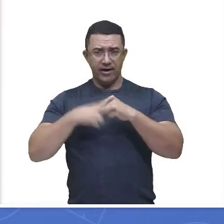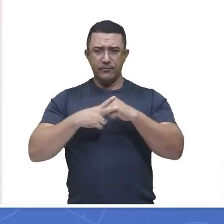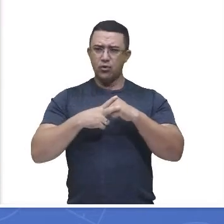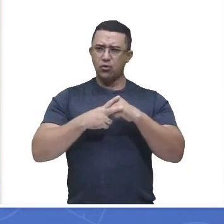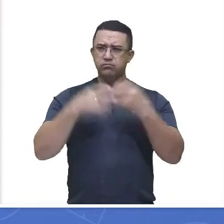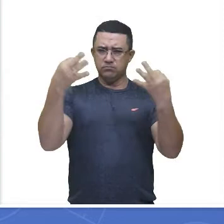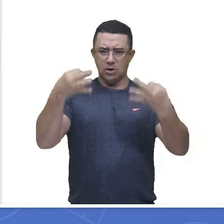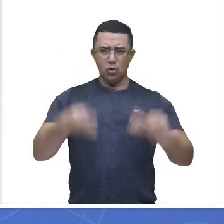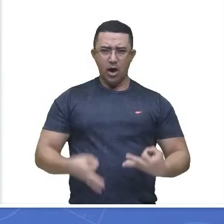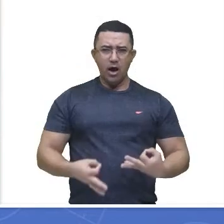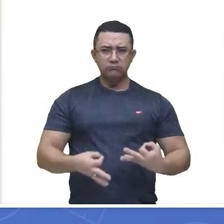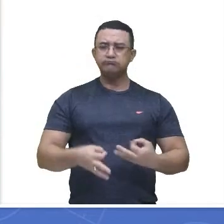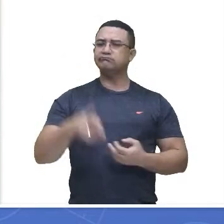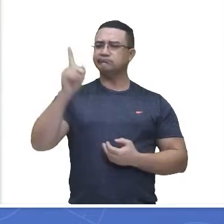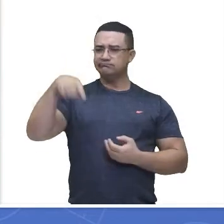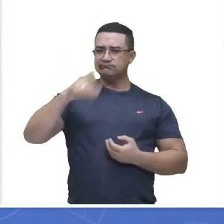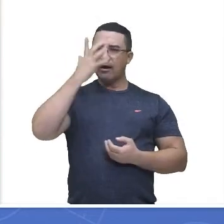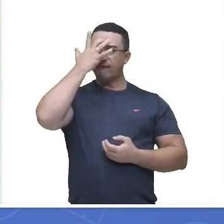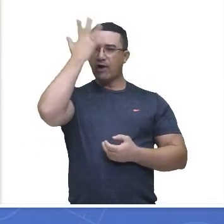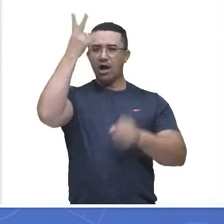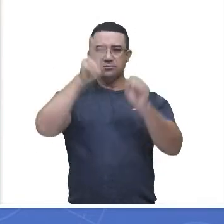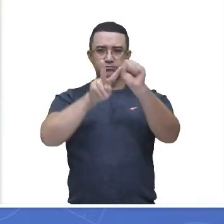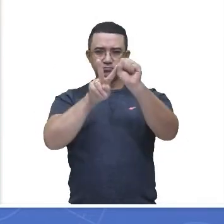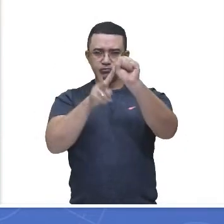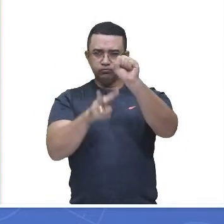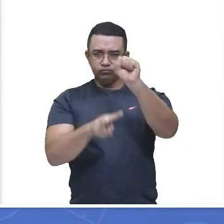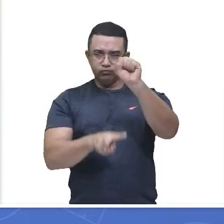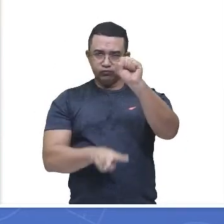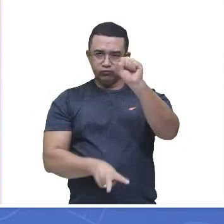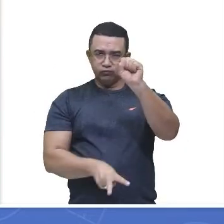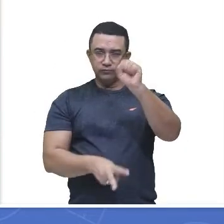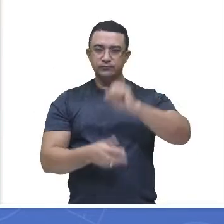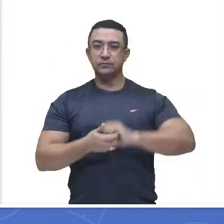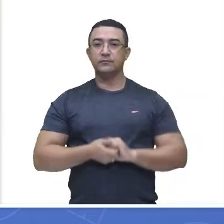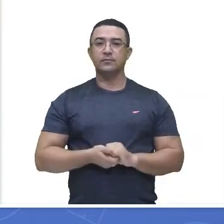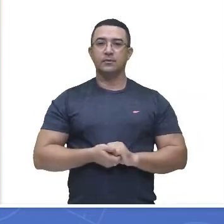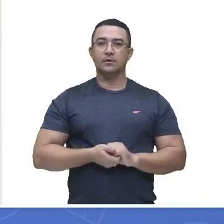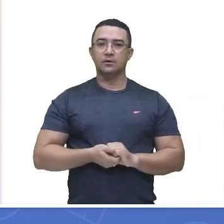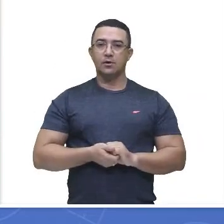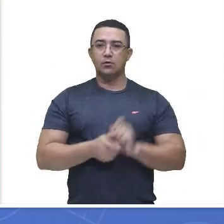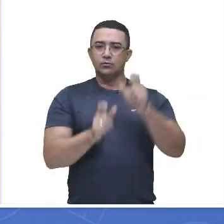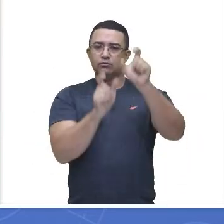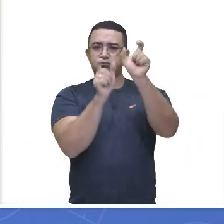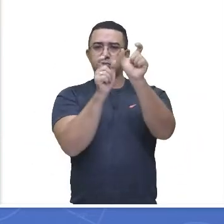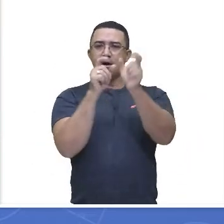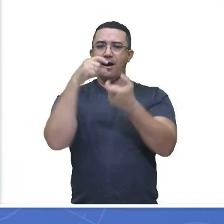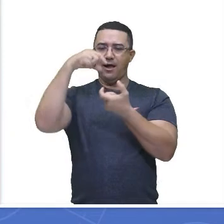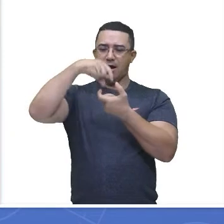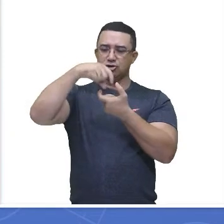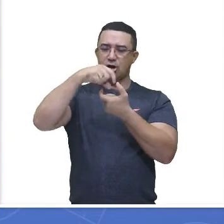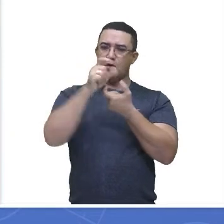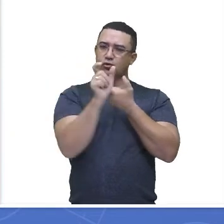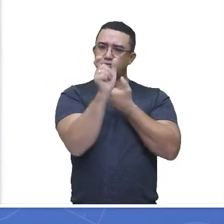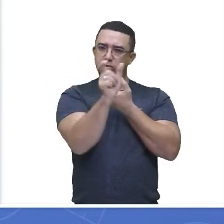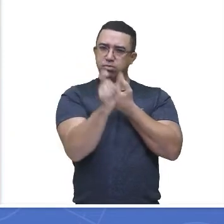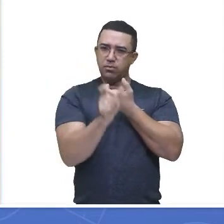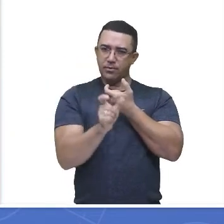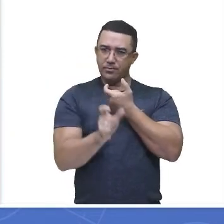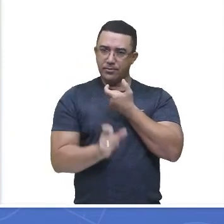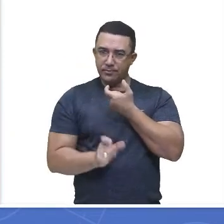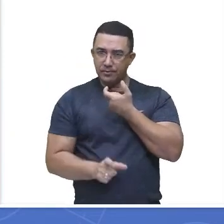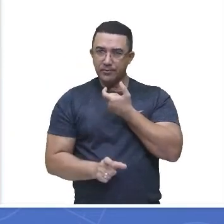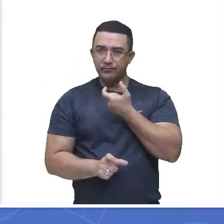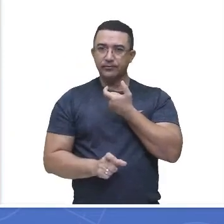conjugados e basta a gente achar aqui o radical dele e repetir as desinências do presente